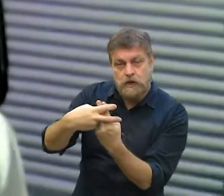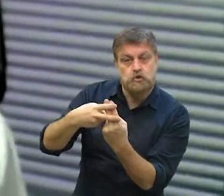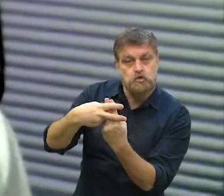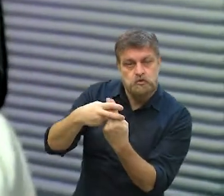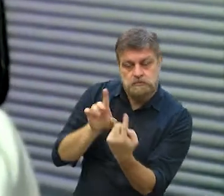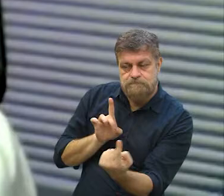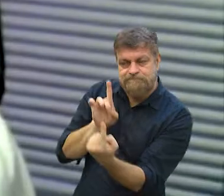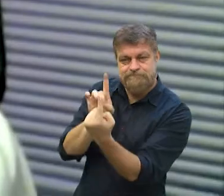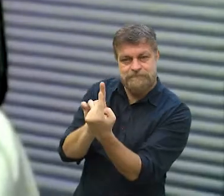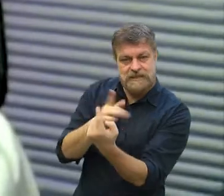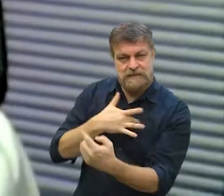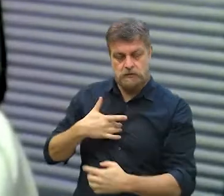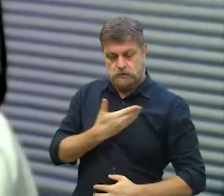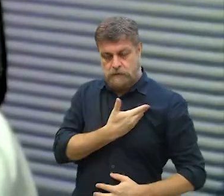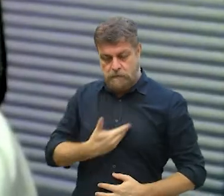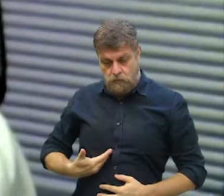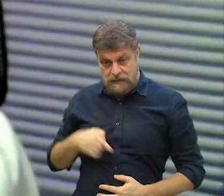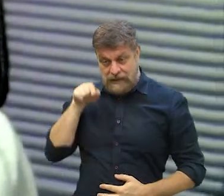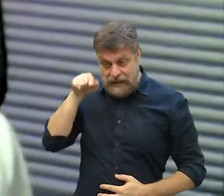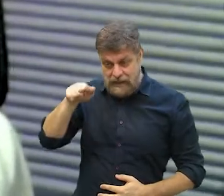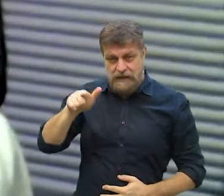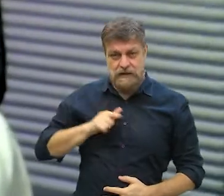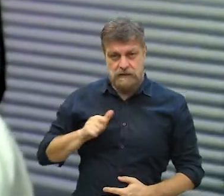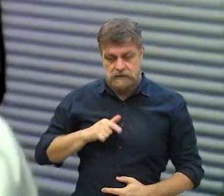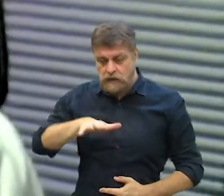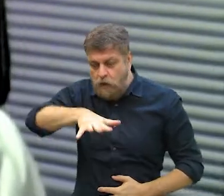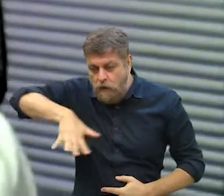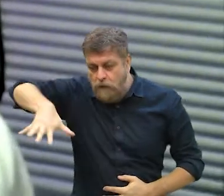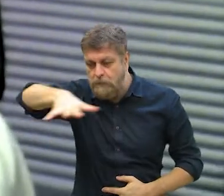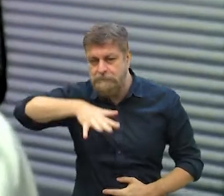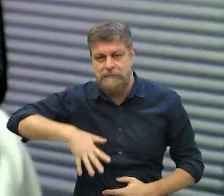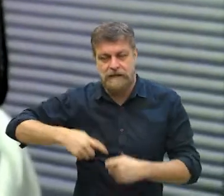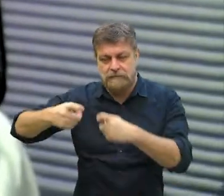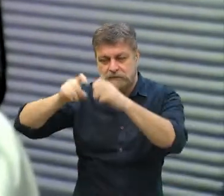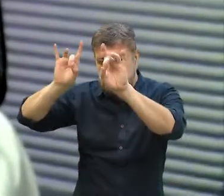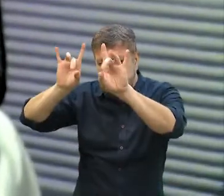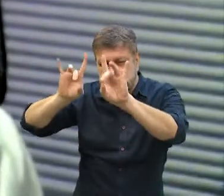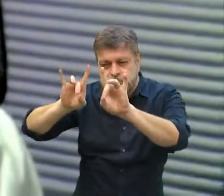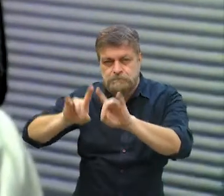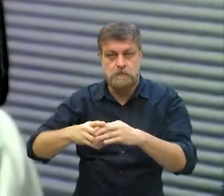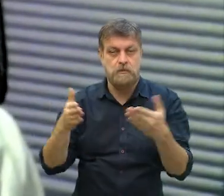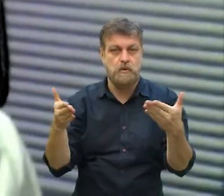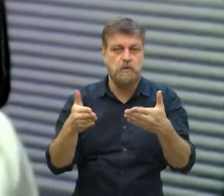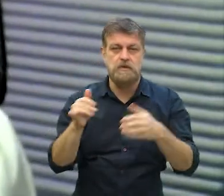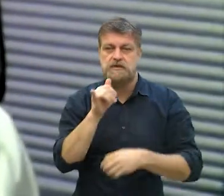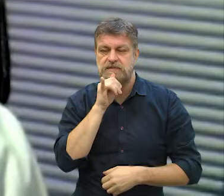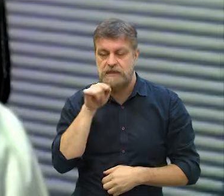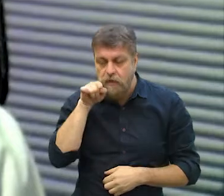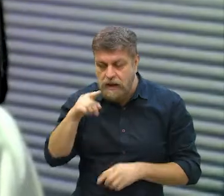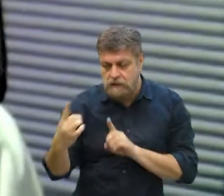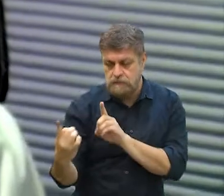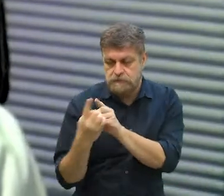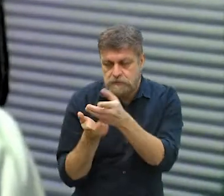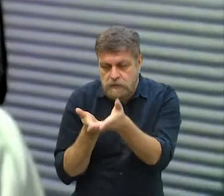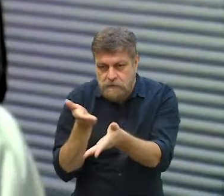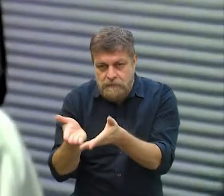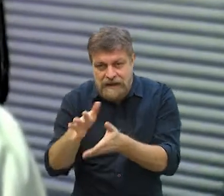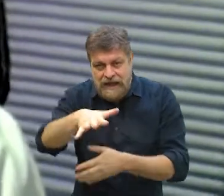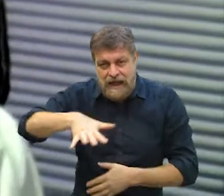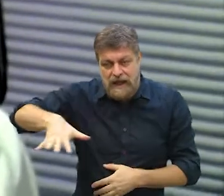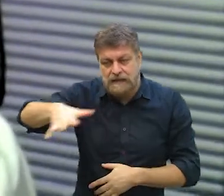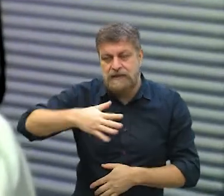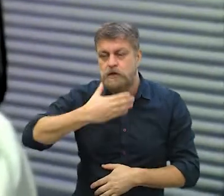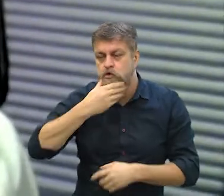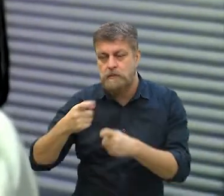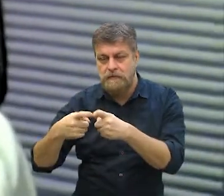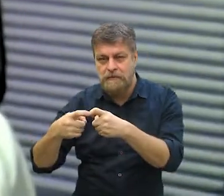atende o SUS também. Então, lá a gente tem um grande ambulatório de especialidades, Hoje, por exemplo, nós atendemos dentro do ambulatório